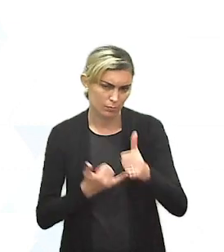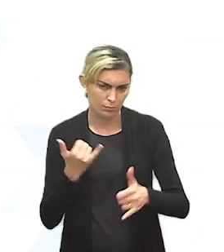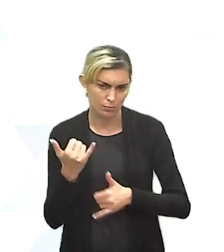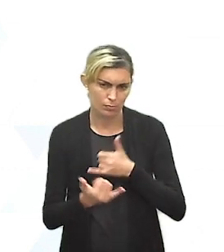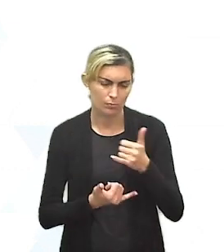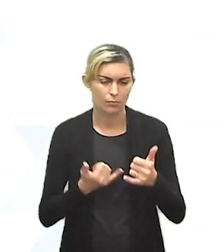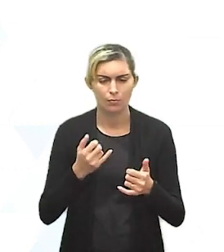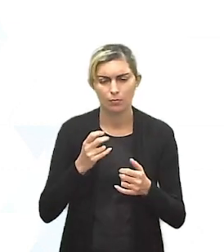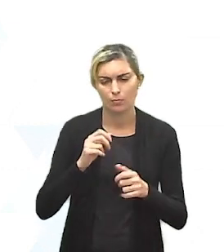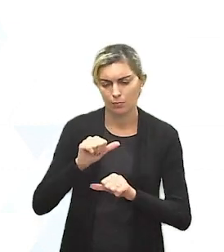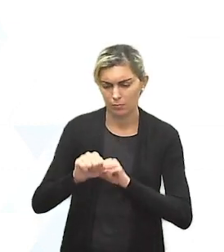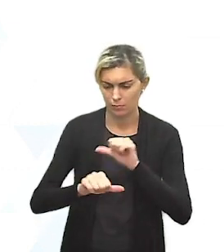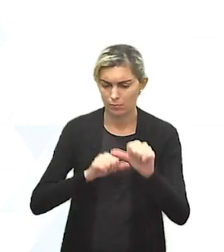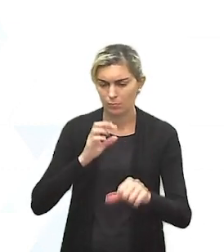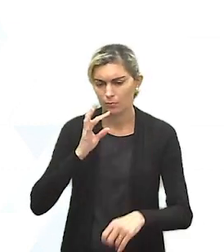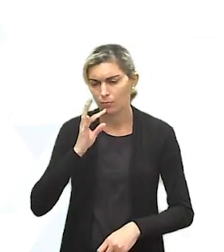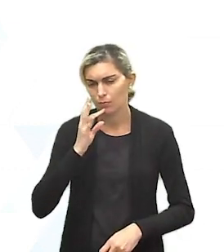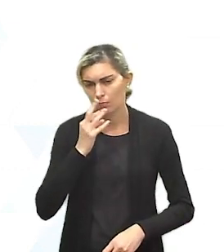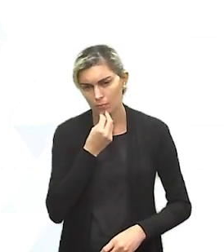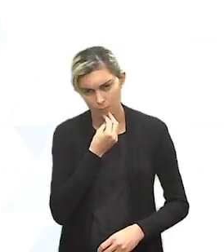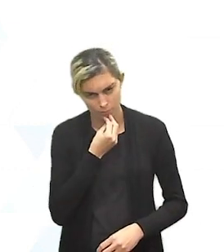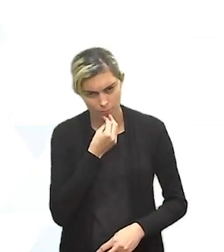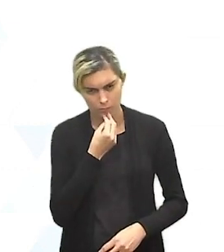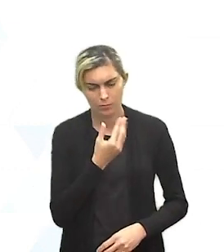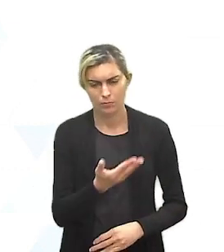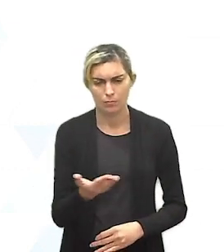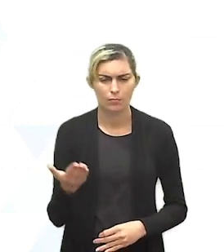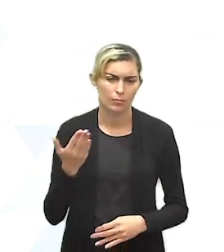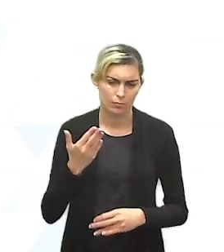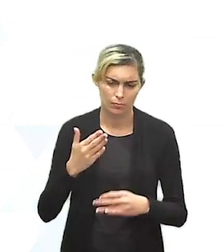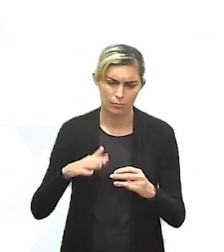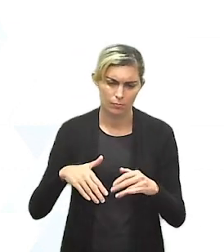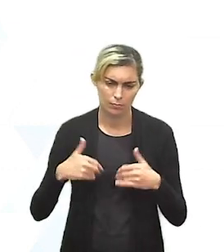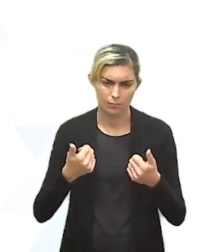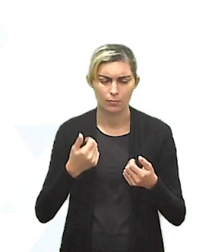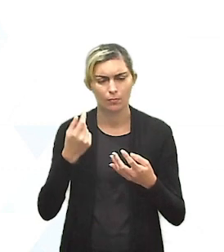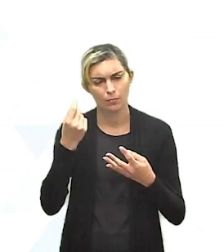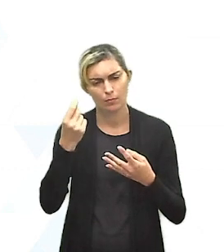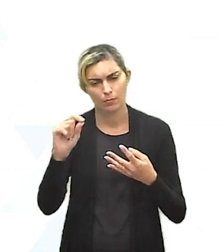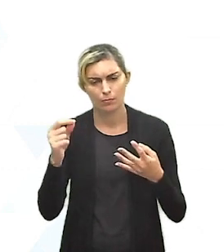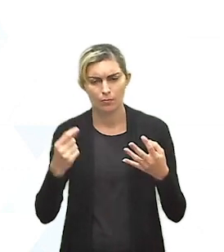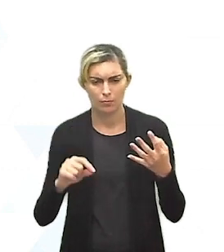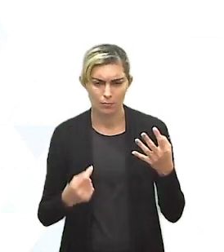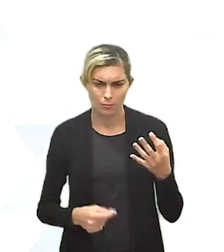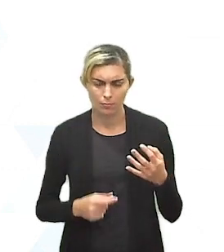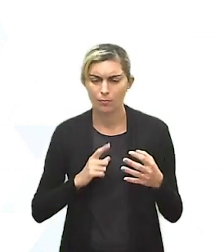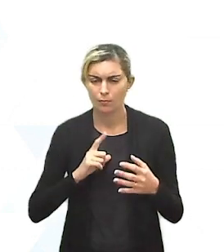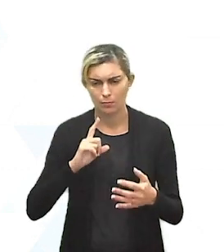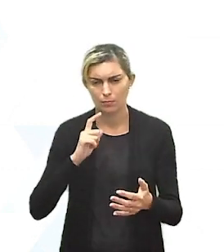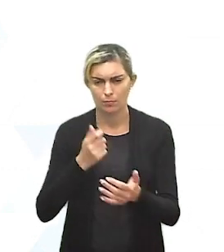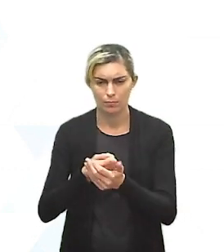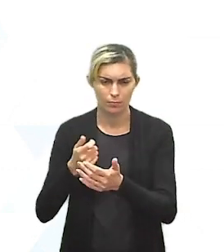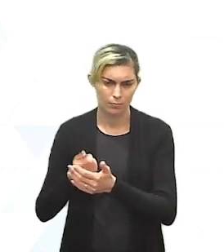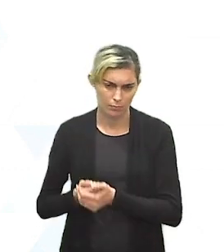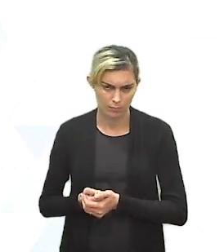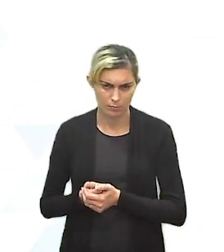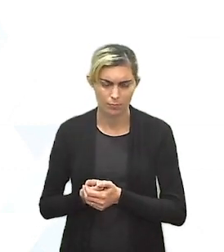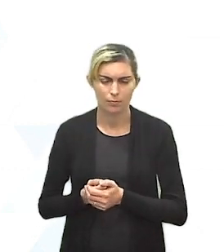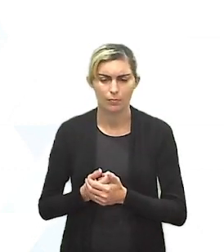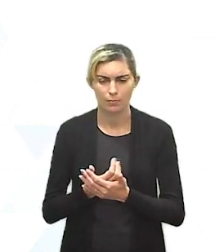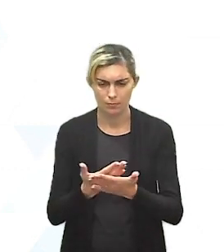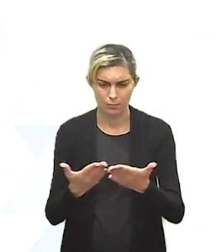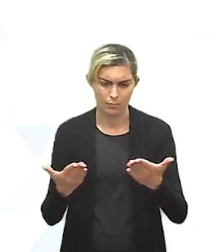se transformam em conhecimento e se tem uma melhor assertividade para tomar as decisões.